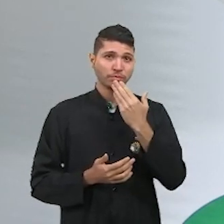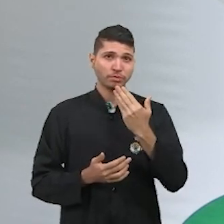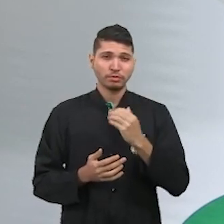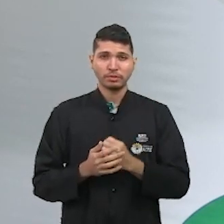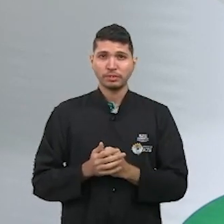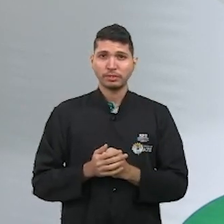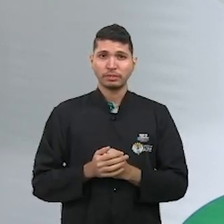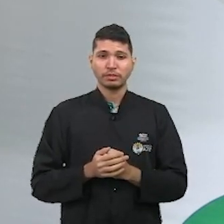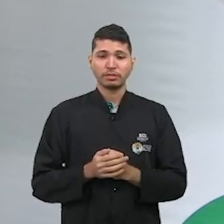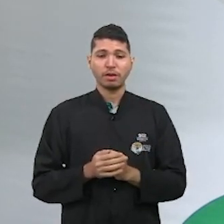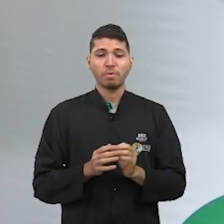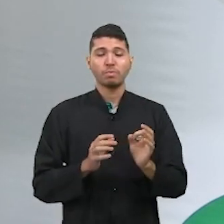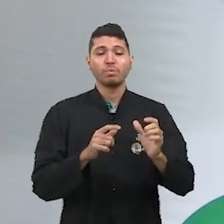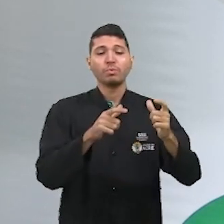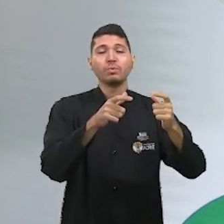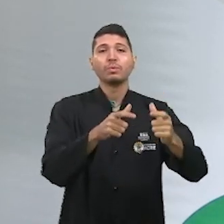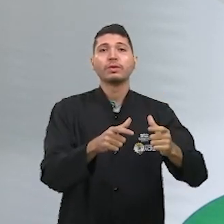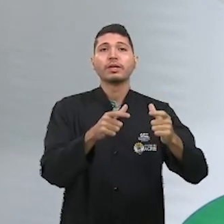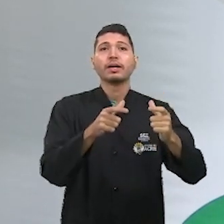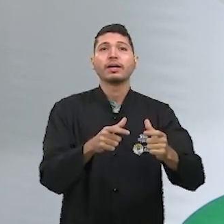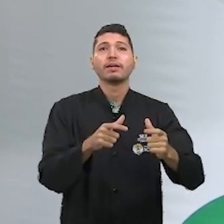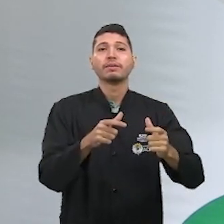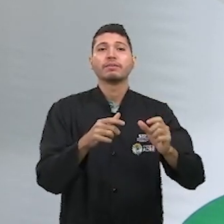determinado anagrama está ocupando.